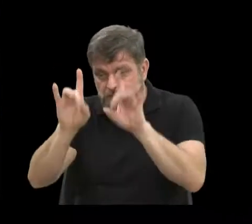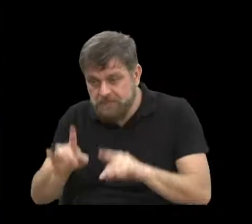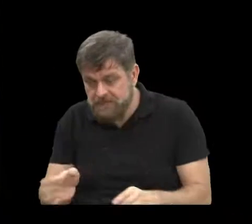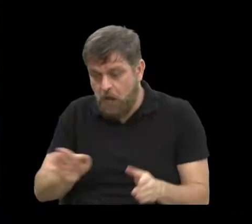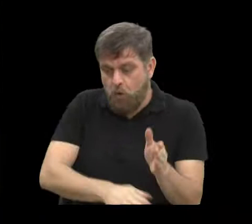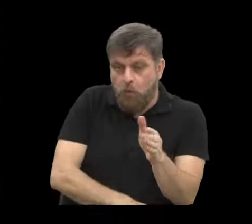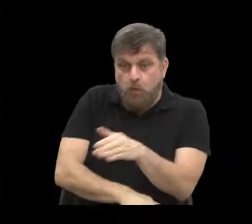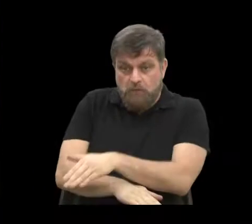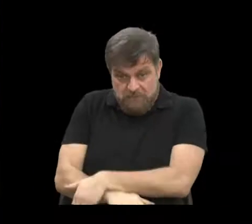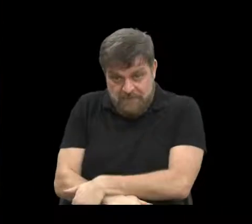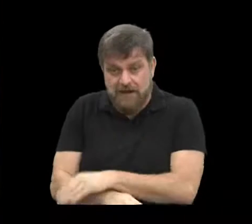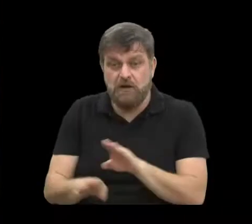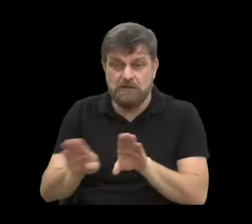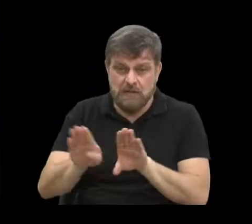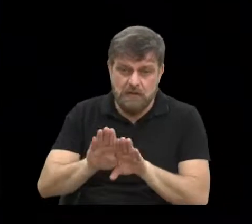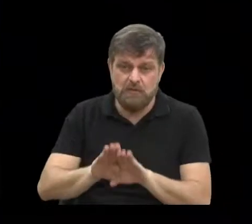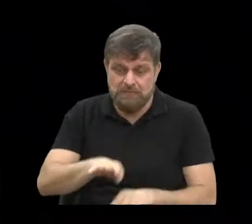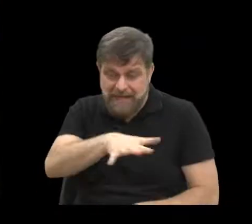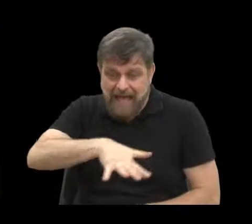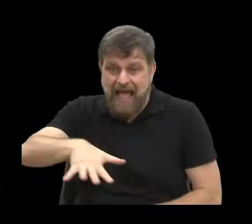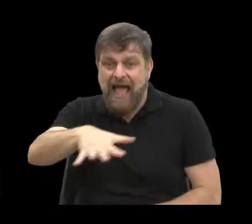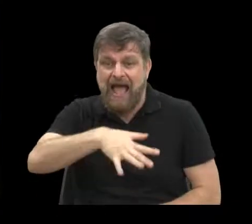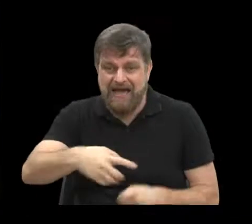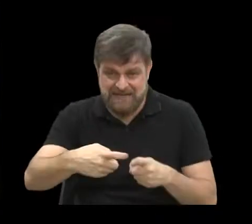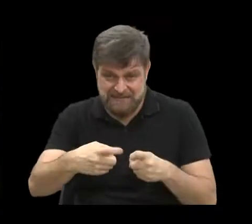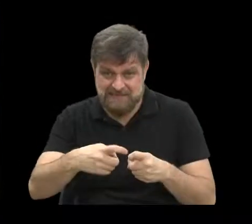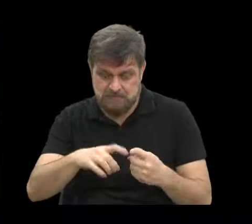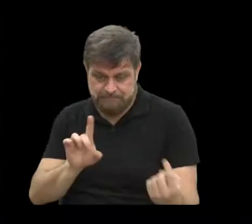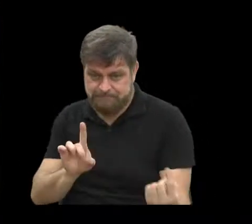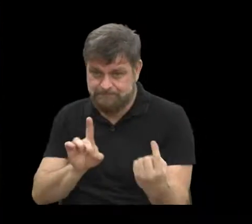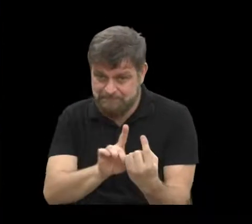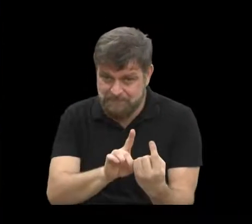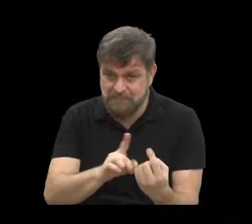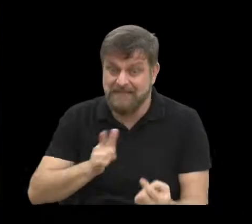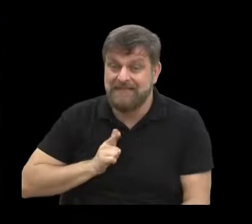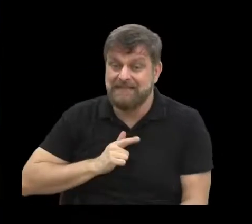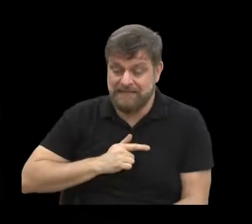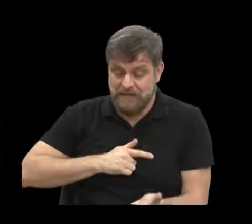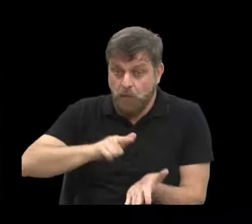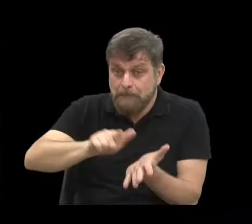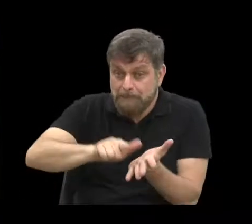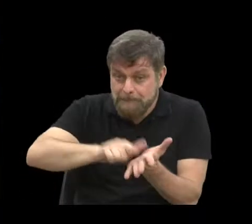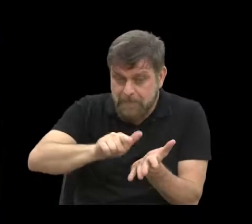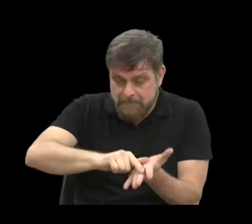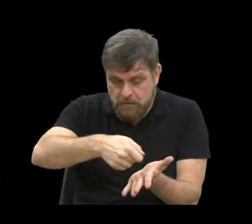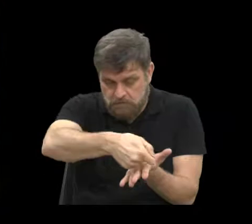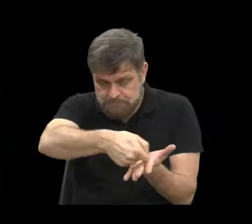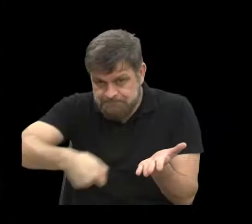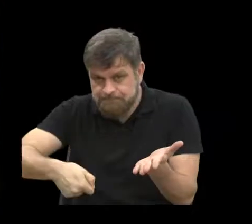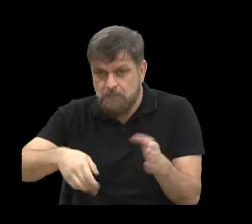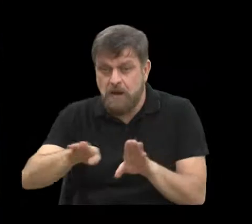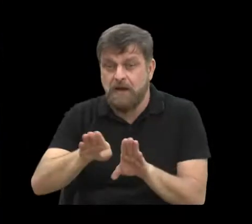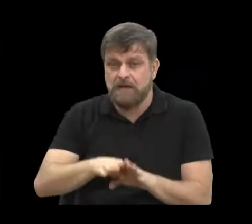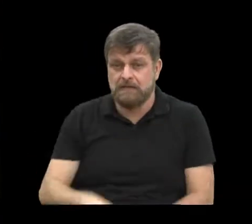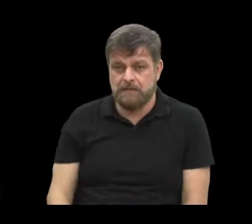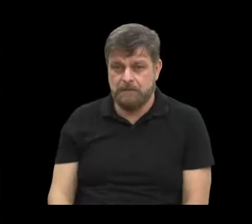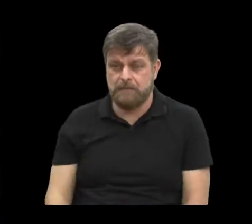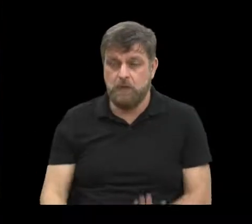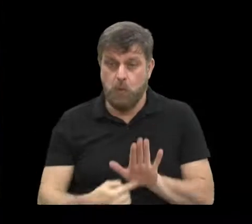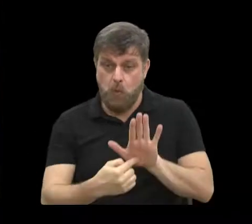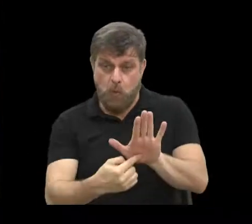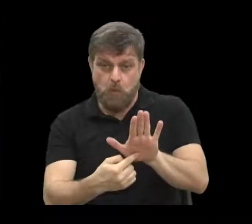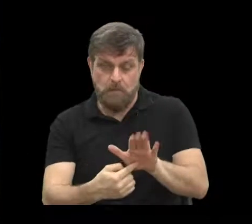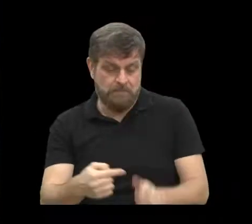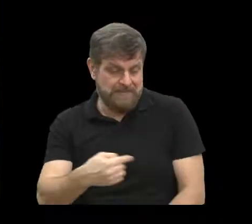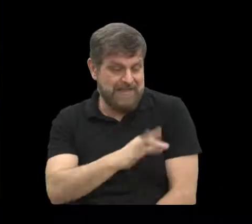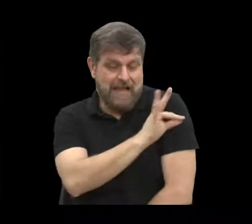de saúde, ok? Então, uma prescrição. Tem que apresentar o documento do Estado dizendo que